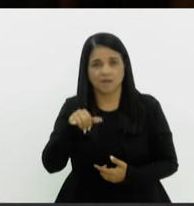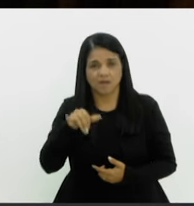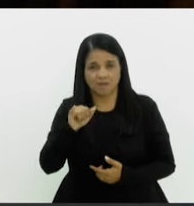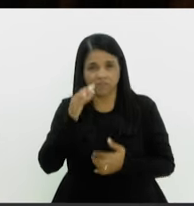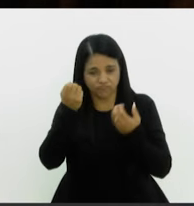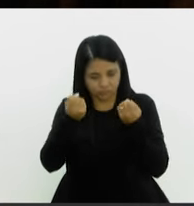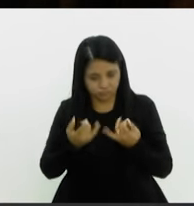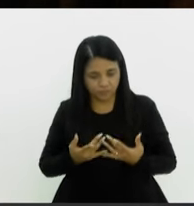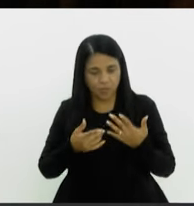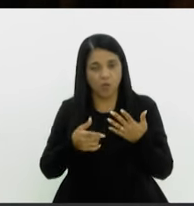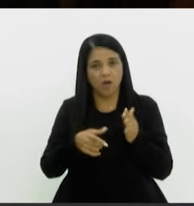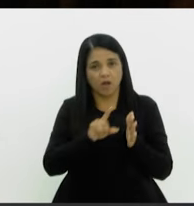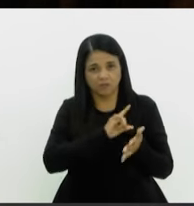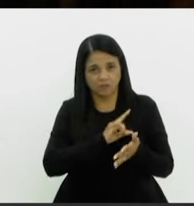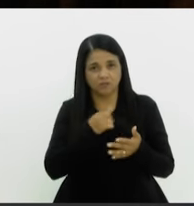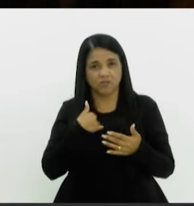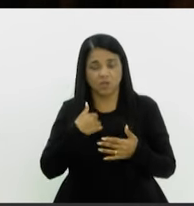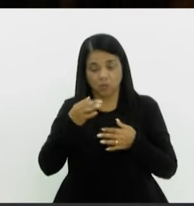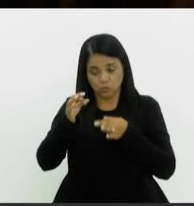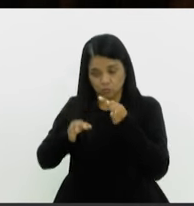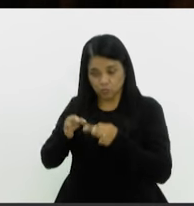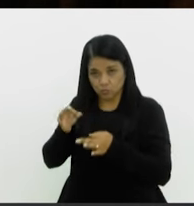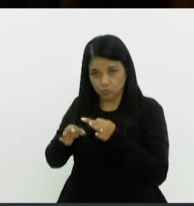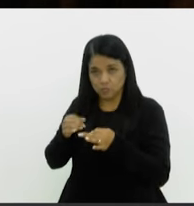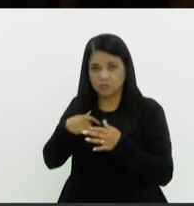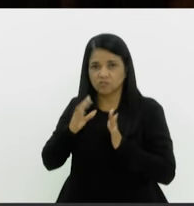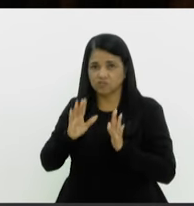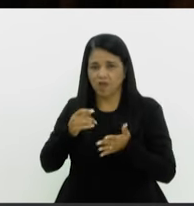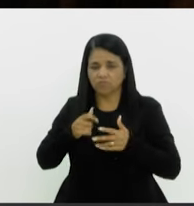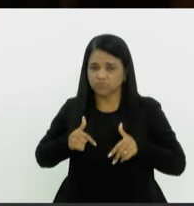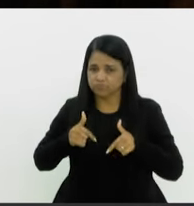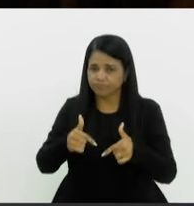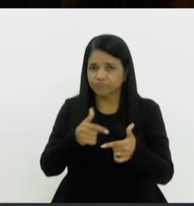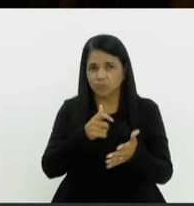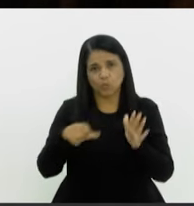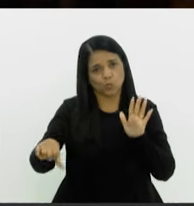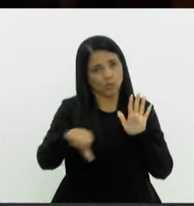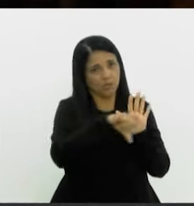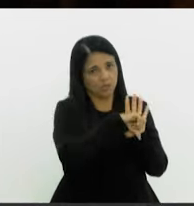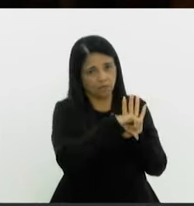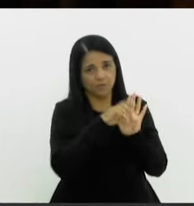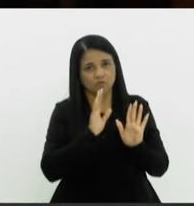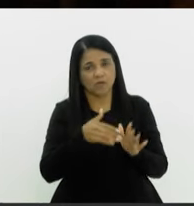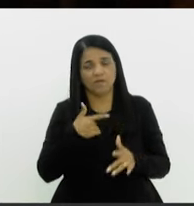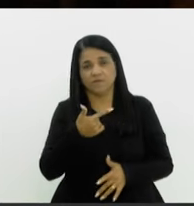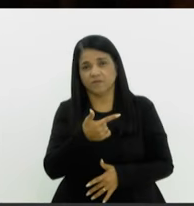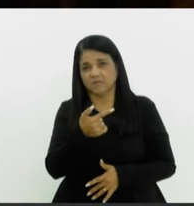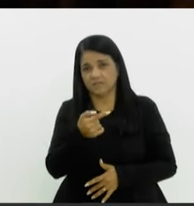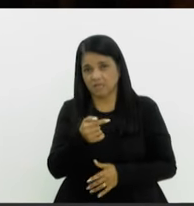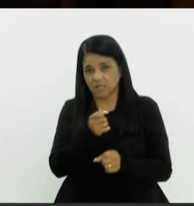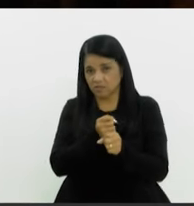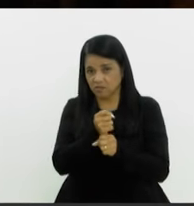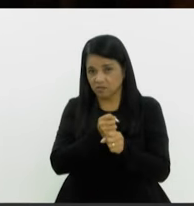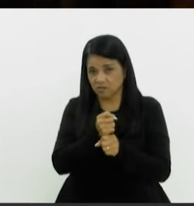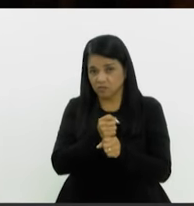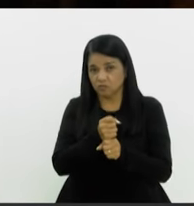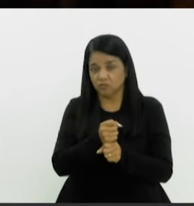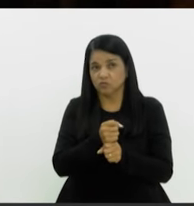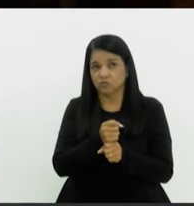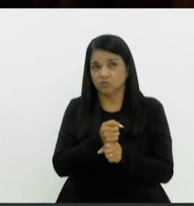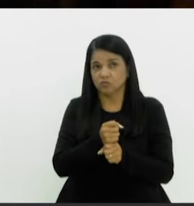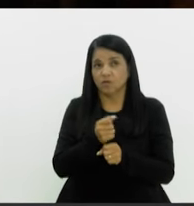sou uma juíza que atuei bastante tempo no crime né fiquei dos 27 anos de carreira 28